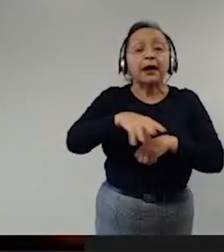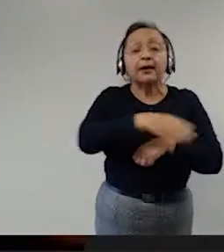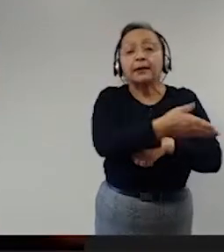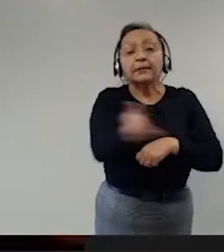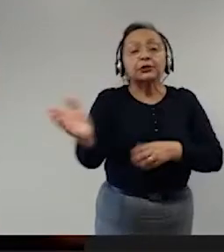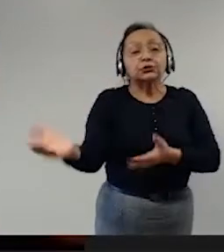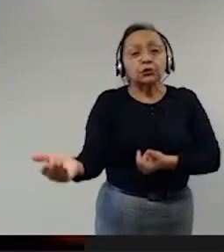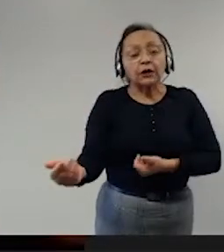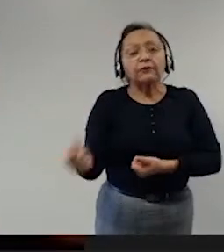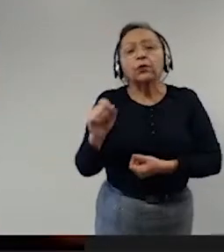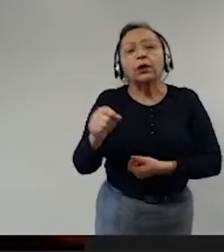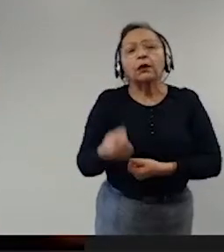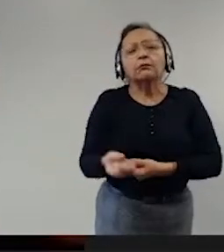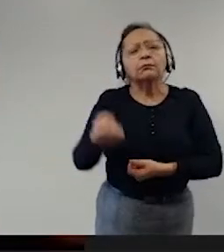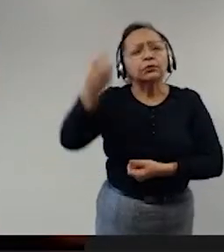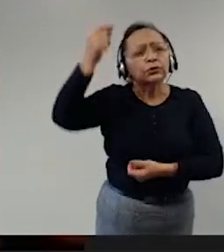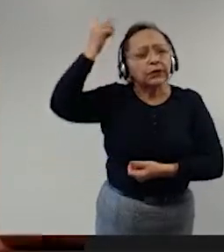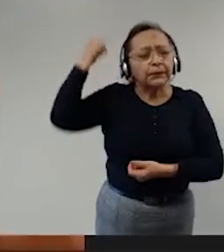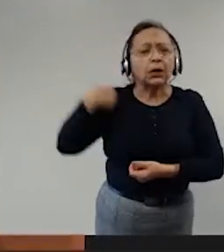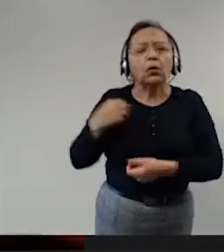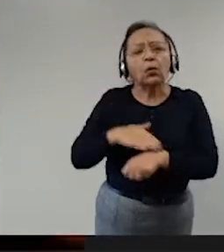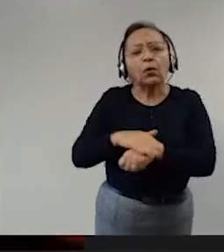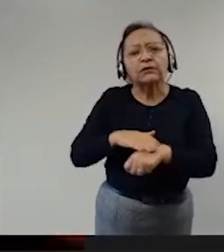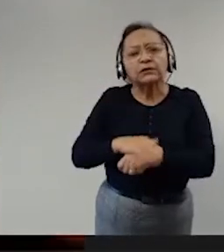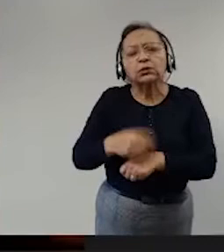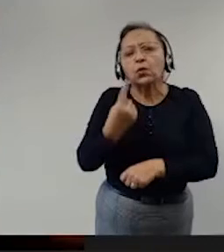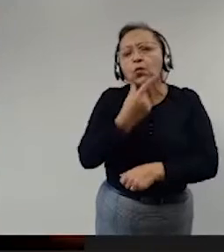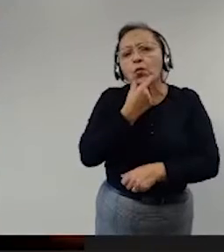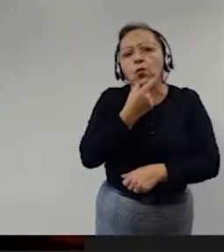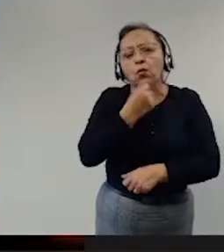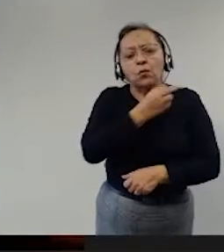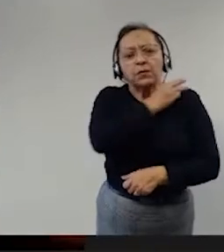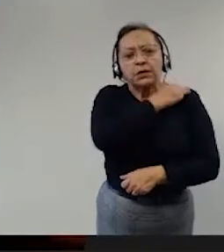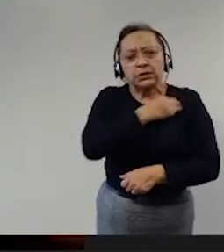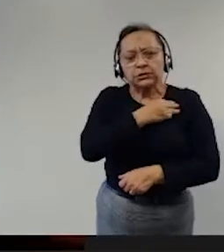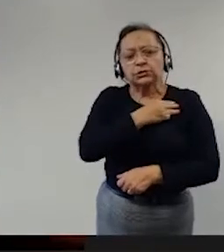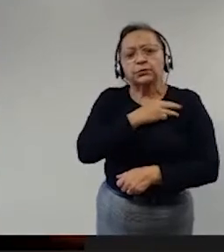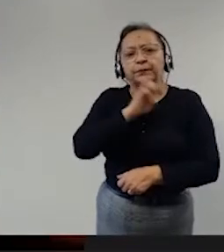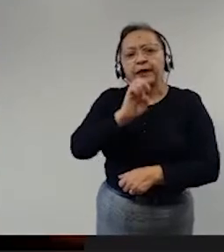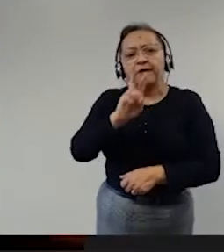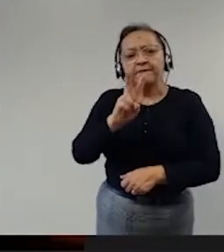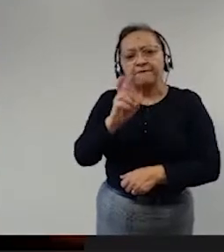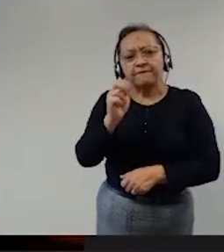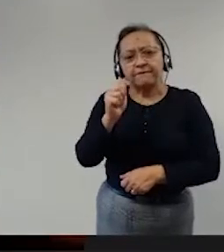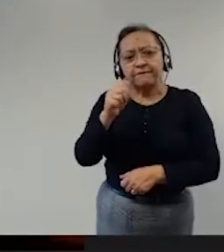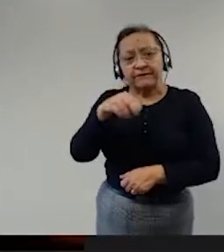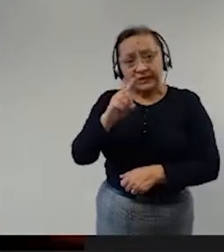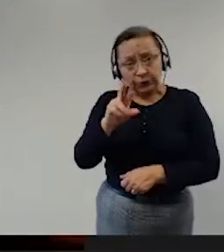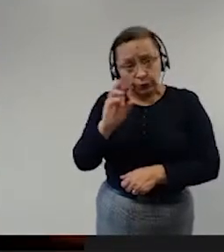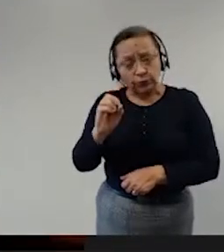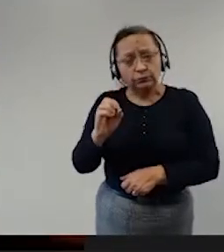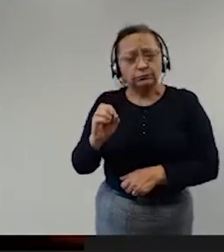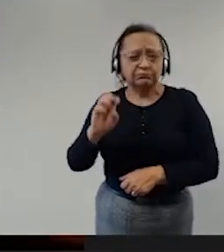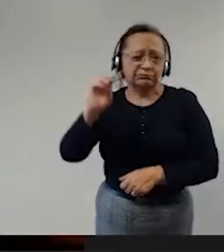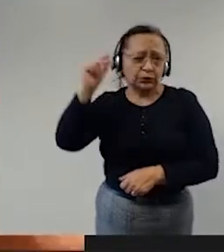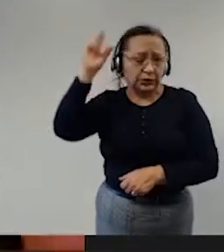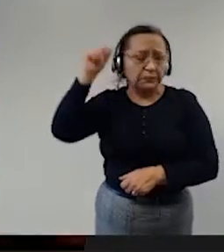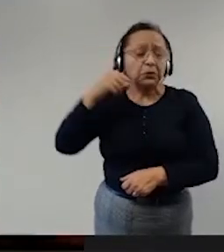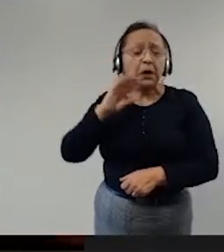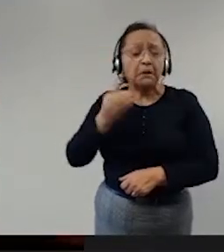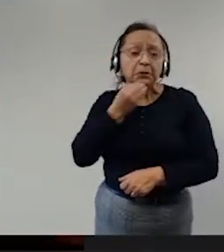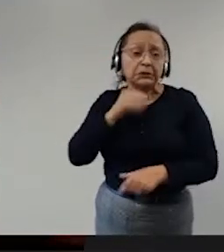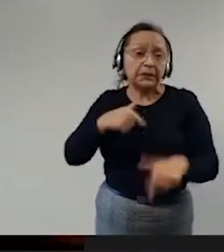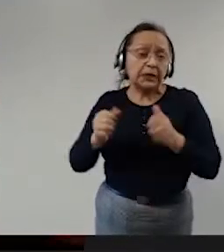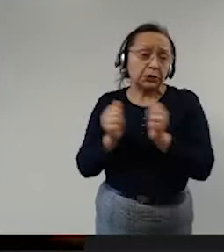uma conversa que tive com o ministro Evandro Lins. Eu tive a honra de trabalhar em habeas corpus no final da vida dele, um caso importante. Ficamos amigos ali